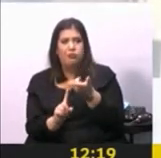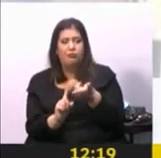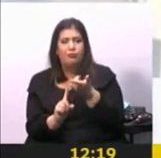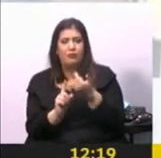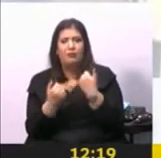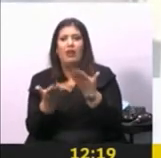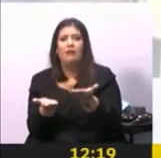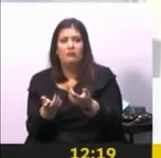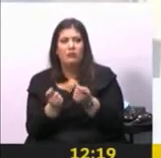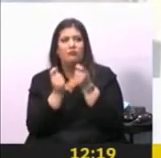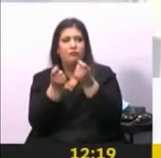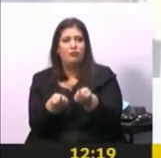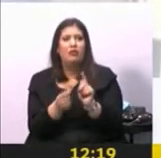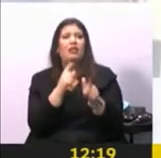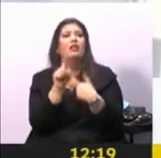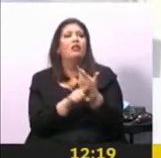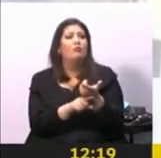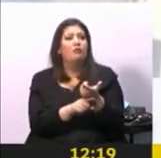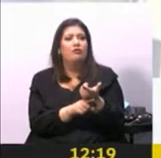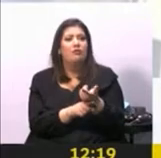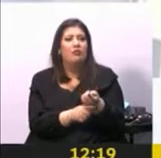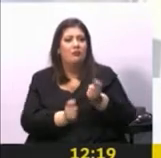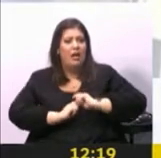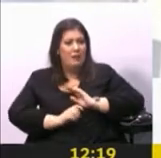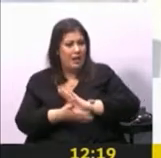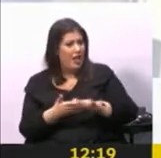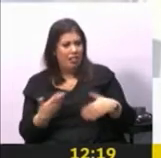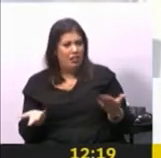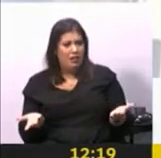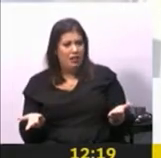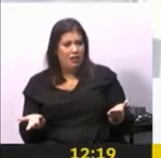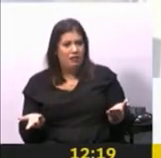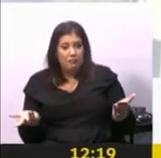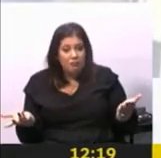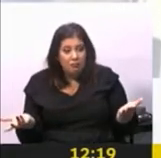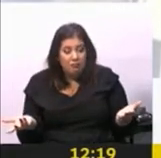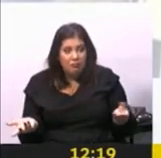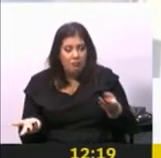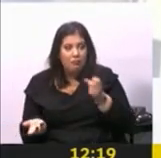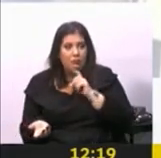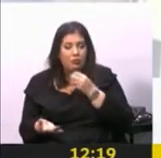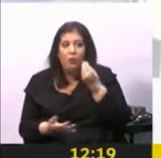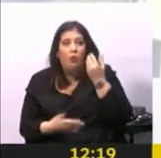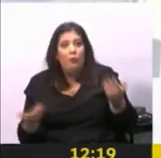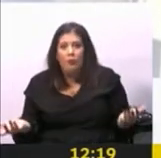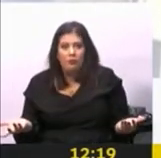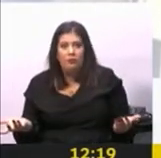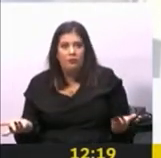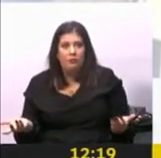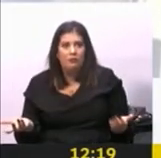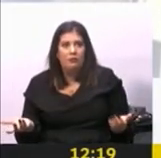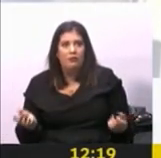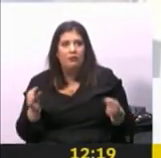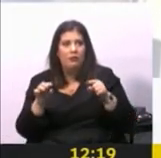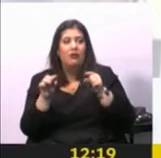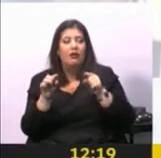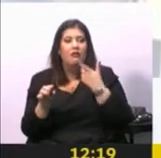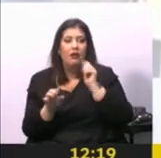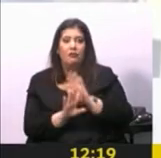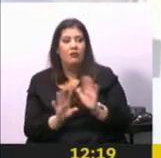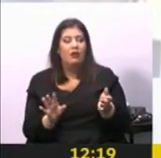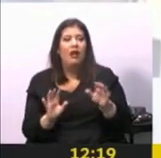créditos, que depois não eram reembolsados, nem sequer eram cobrados, não é? E eu creio que qualquer pessoa que